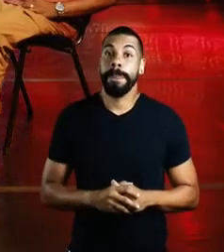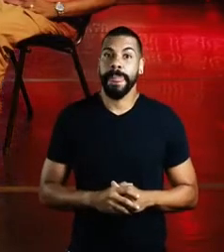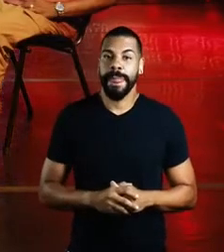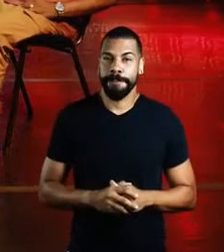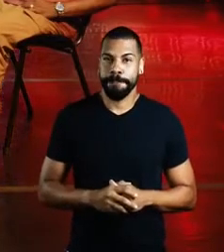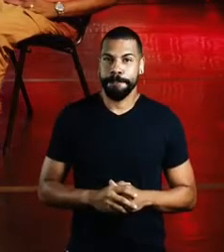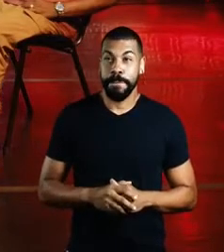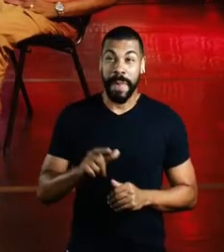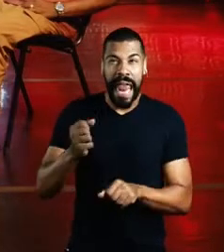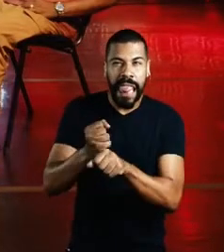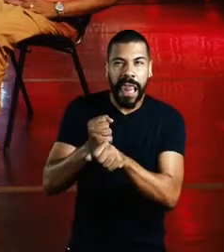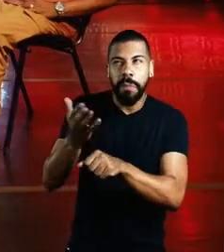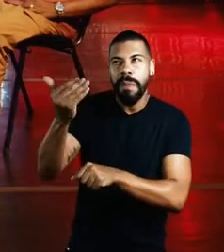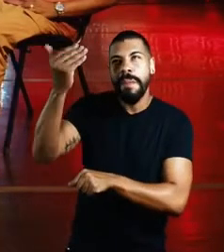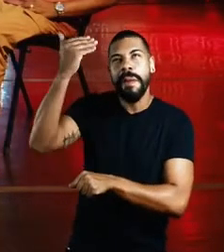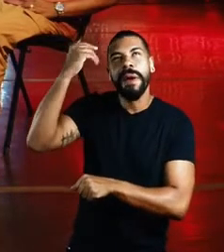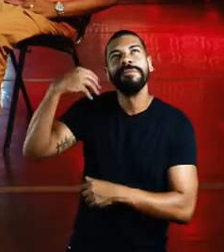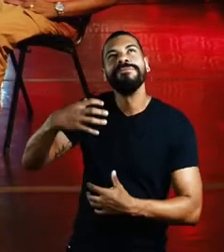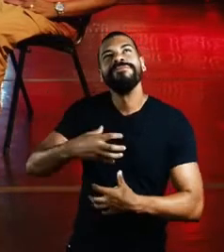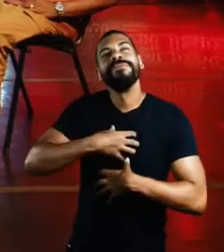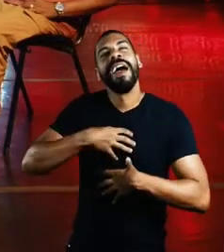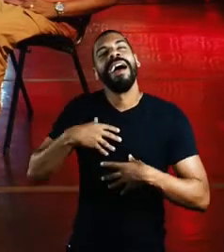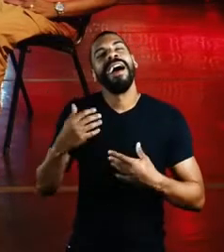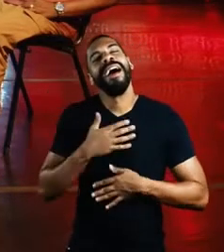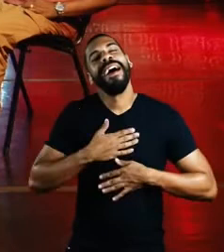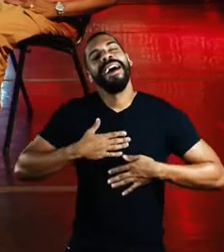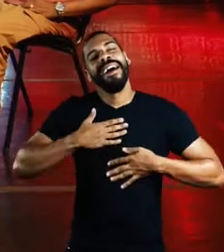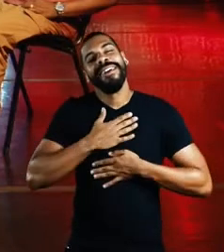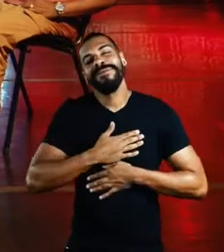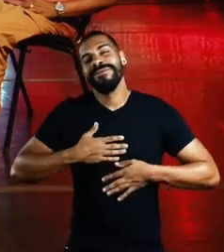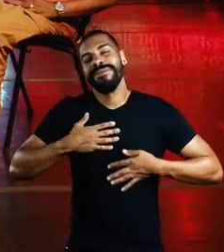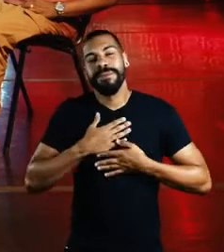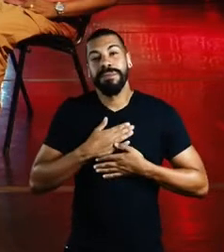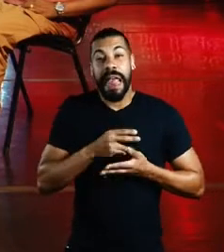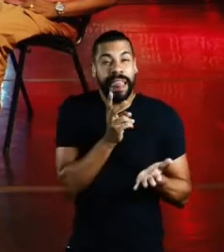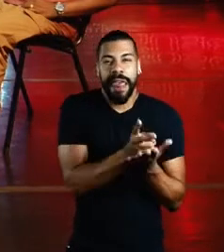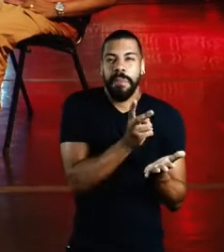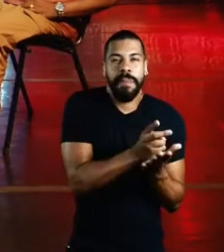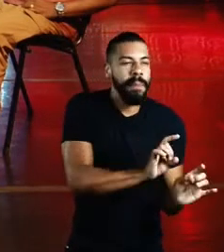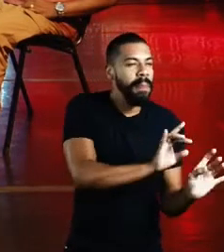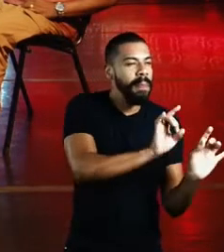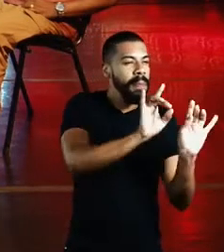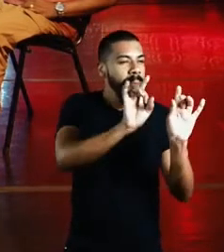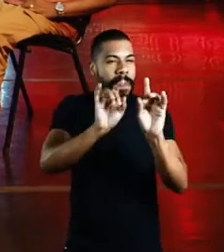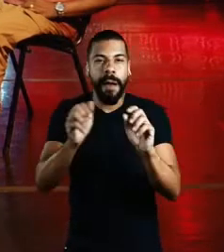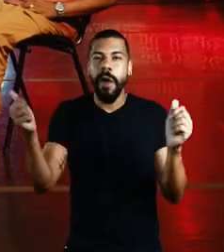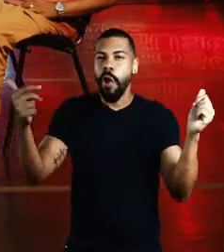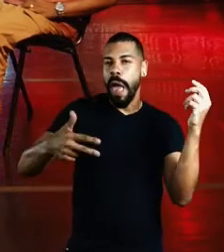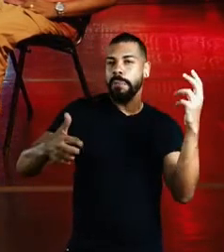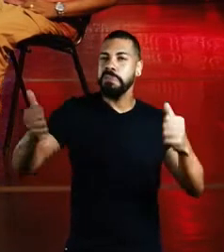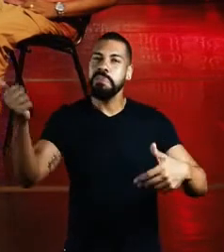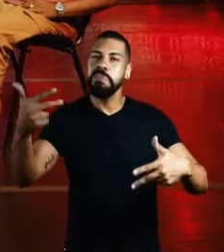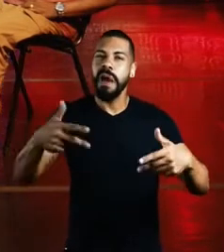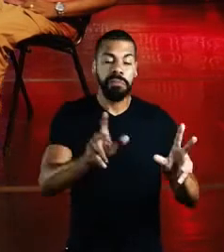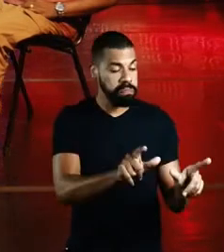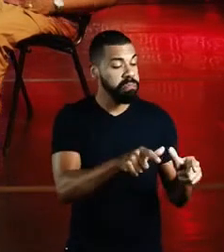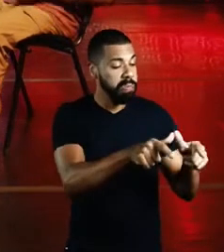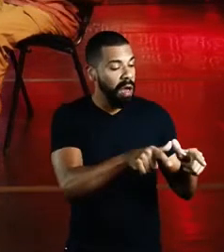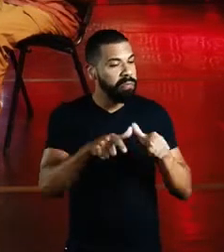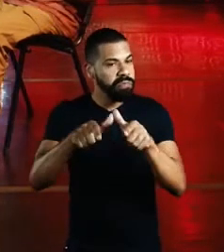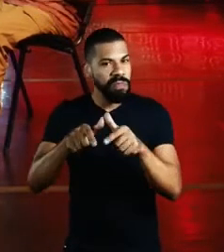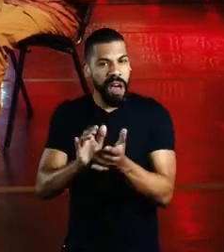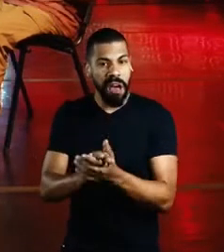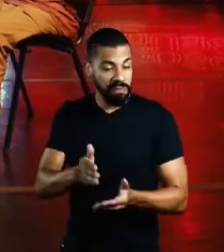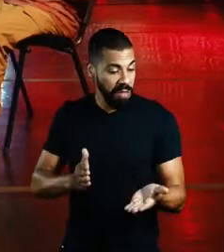nem eu falo, naquele tempo a gente estava na magia, né? Era a magia do rap, entendeu, cara? Cada dia era uma novidade. Ele levou a fita e falou, vocês foram aprovados